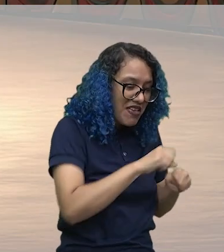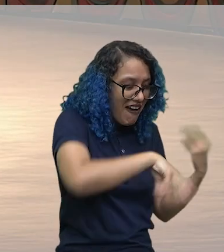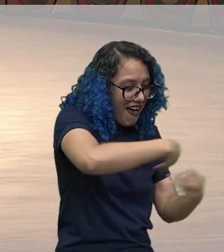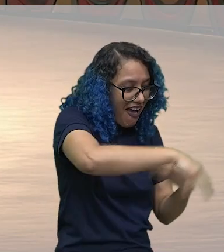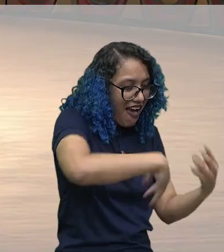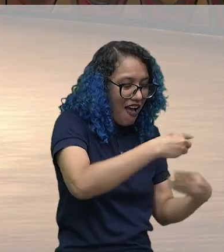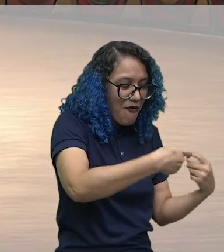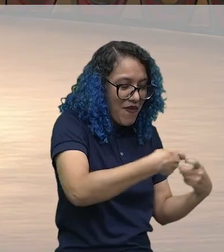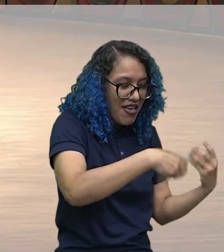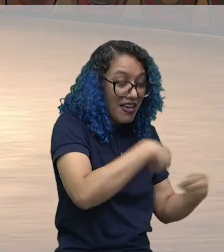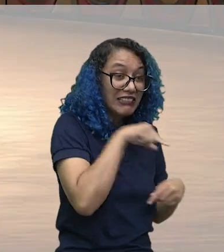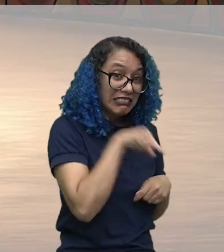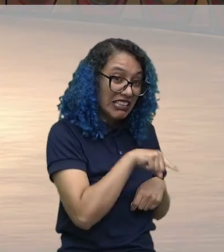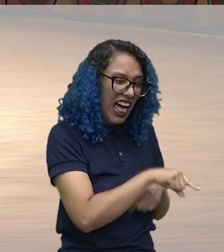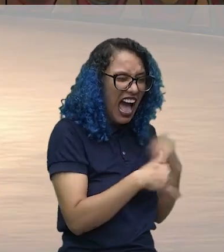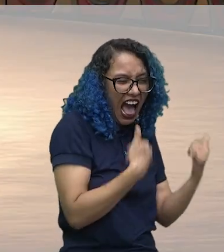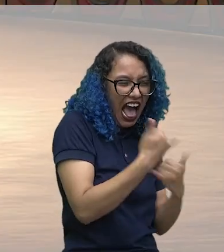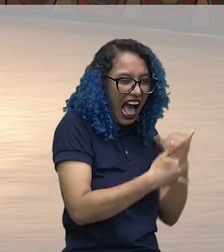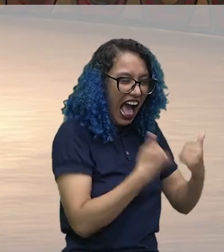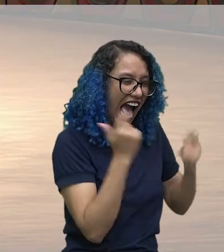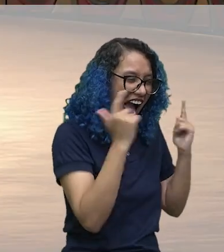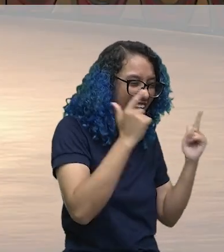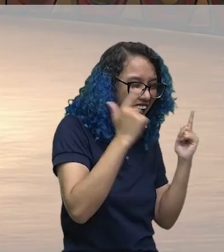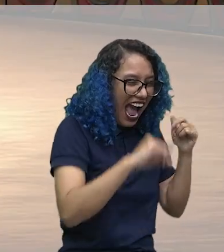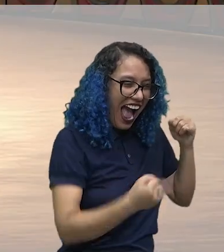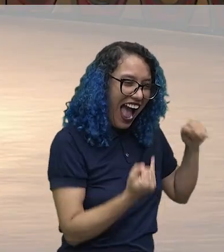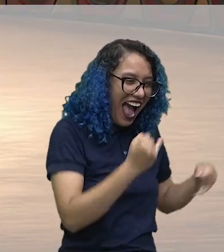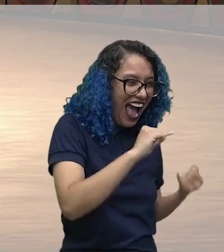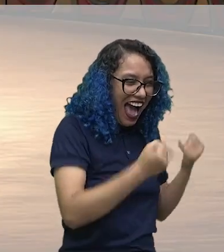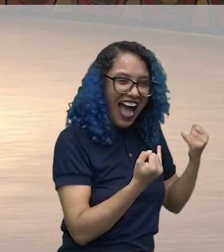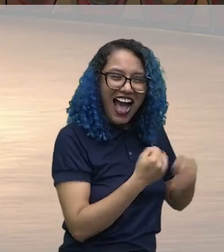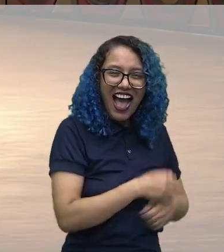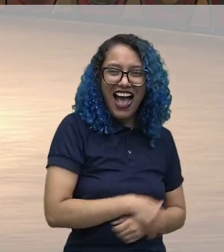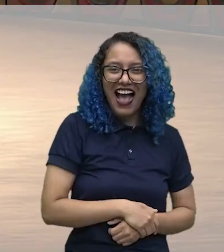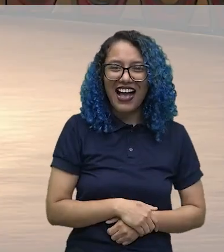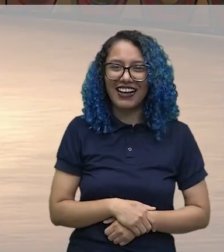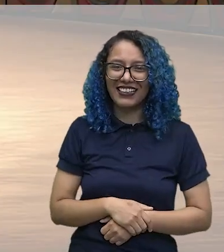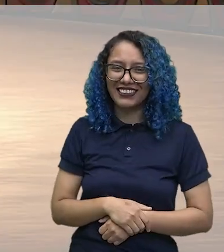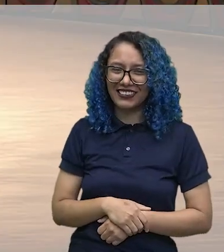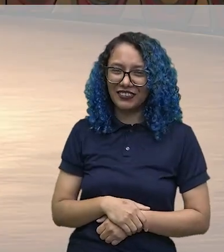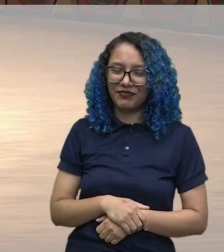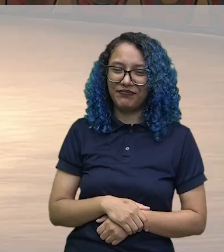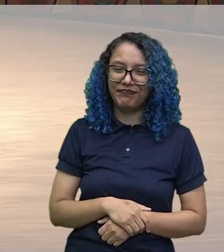meias perdidas. E deve estar lá, se divertindo muito.